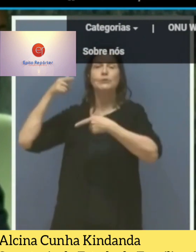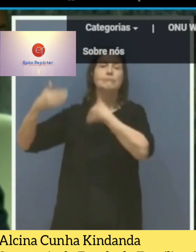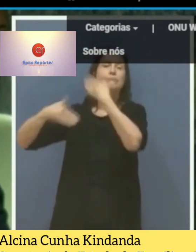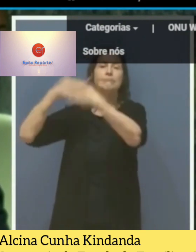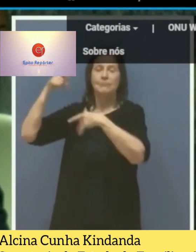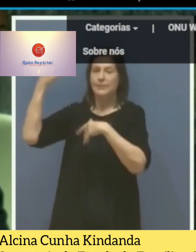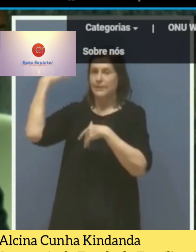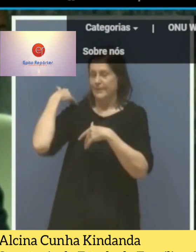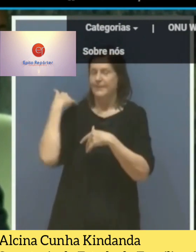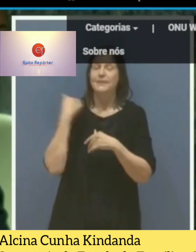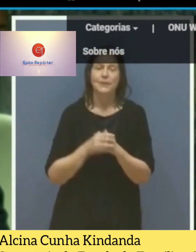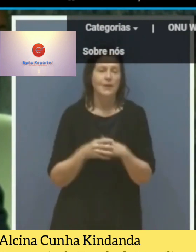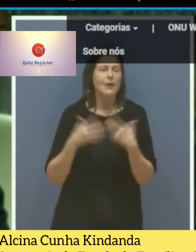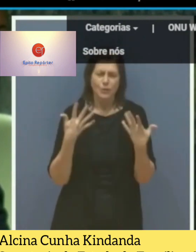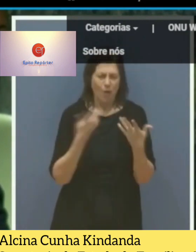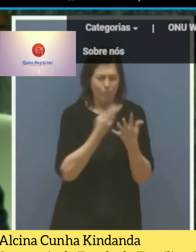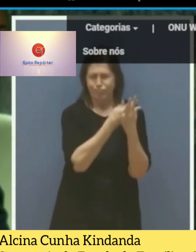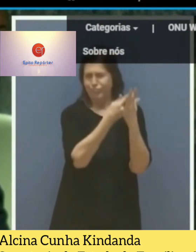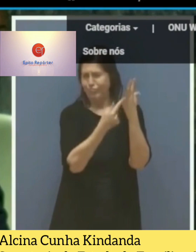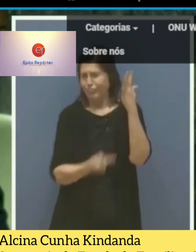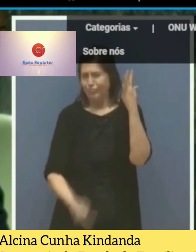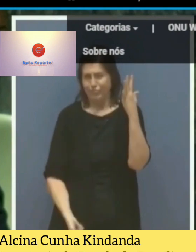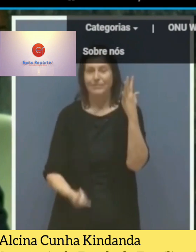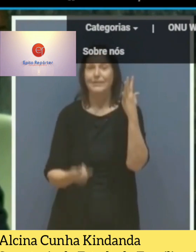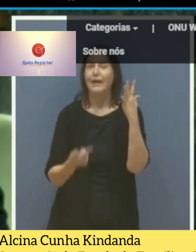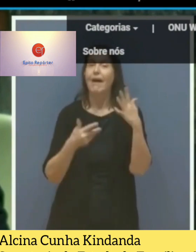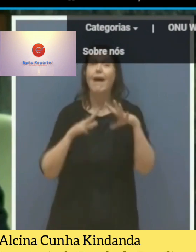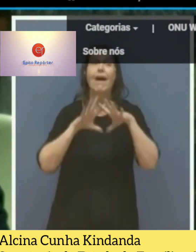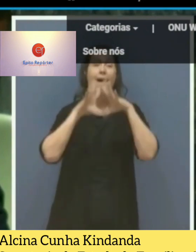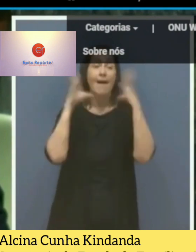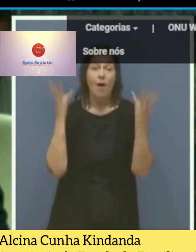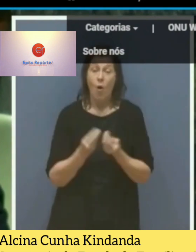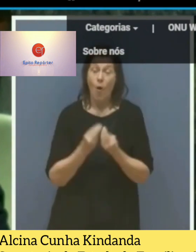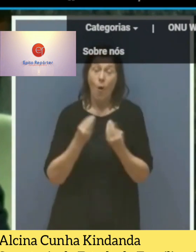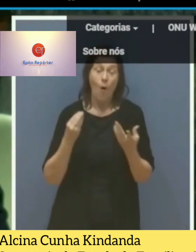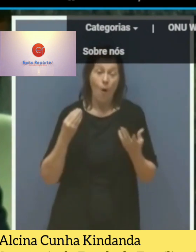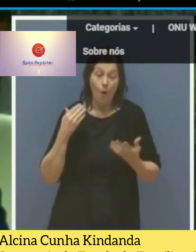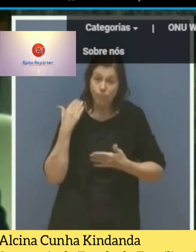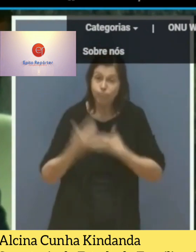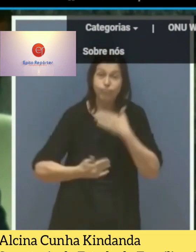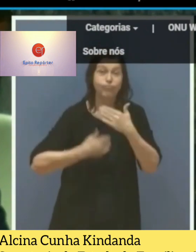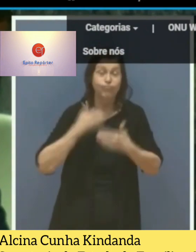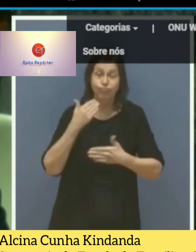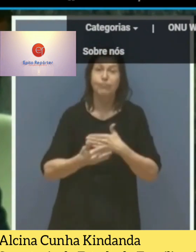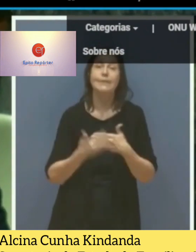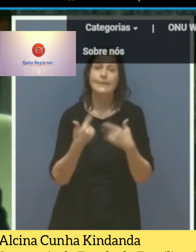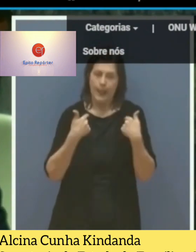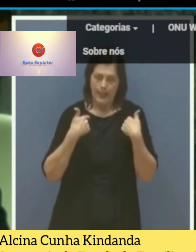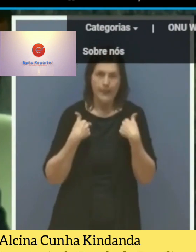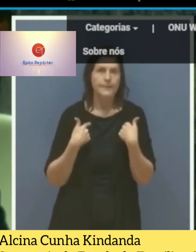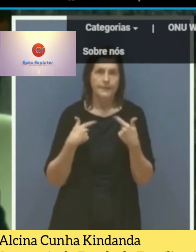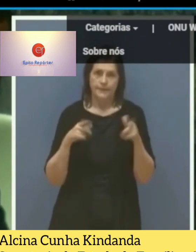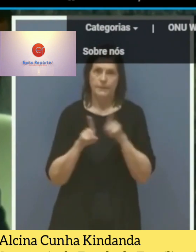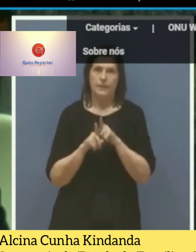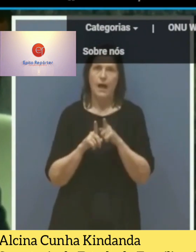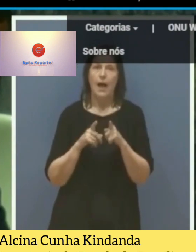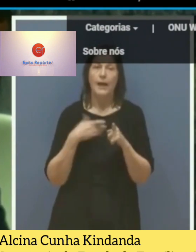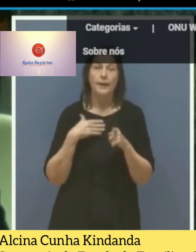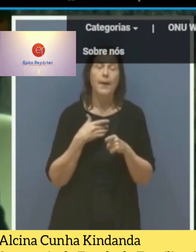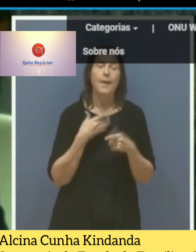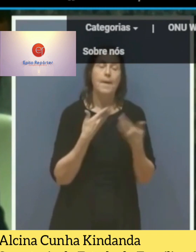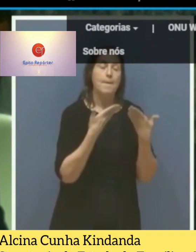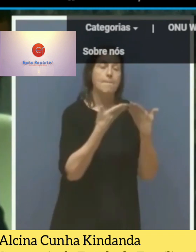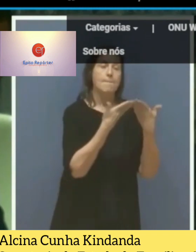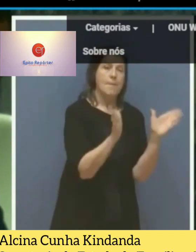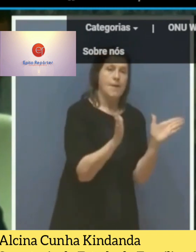senhoras e meus senhores o processo de inclusão social limpou a necessidade do reforço das parcerias público privada na busca de